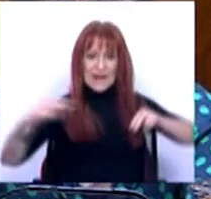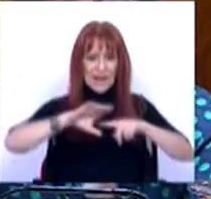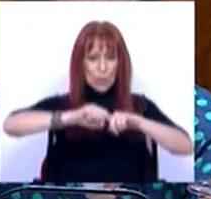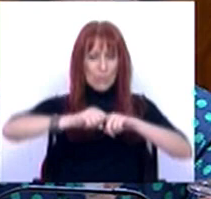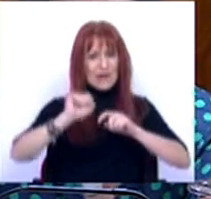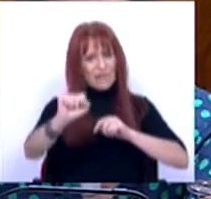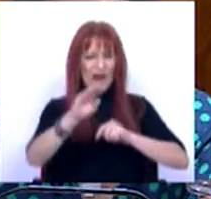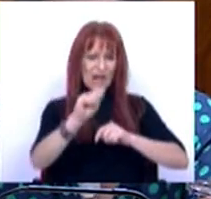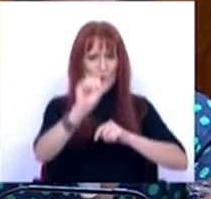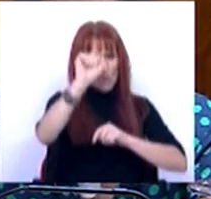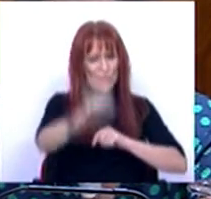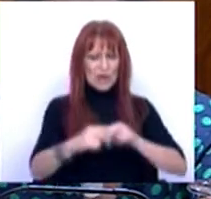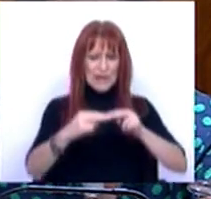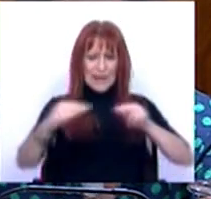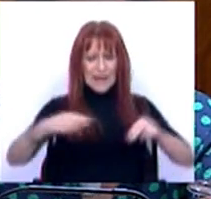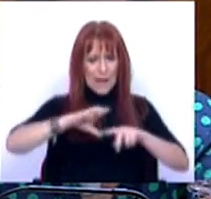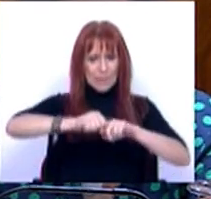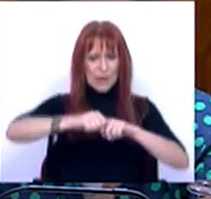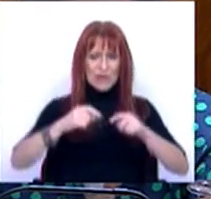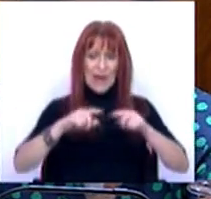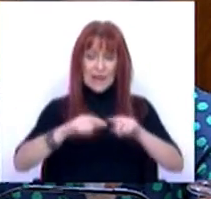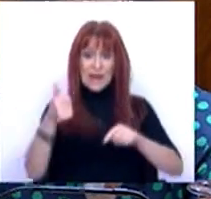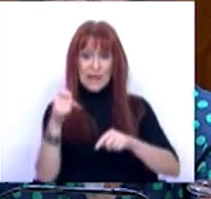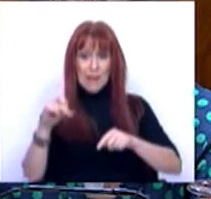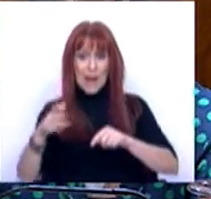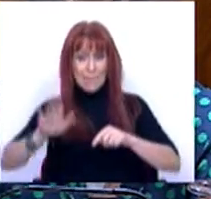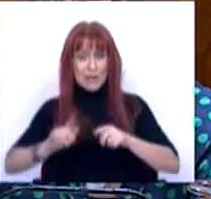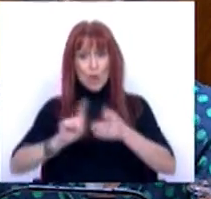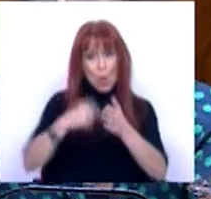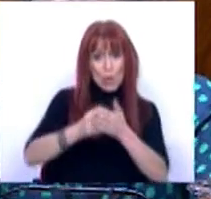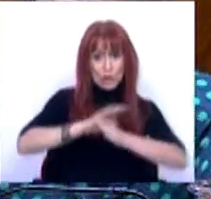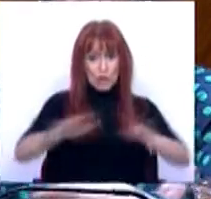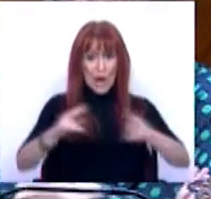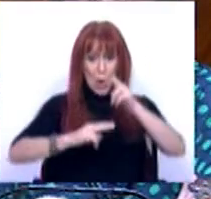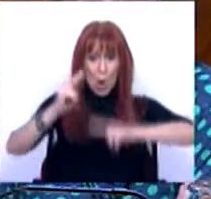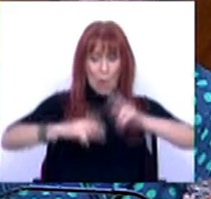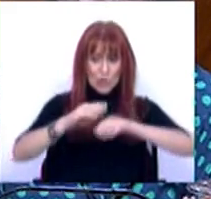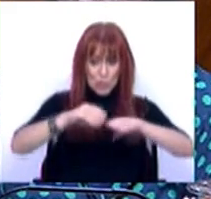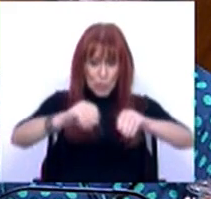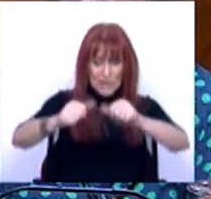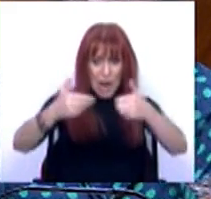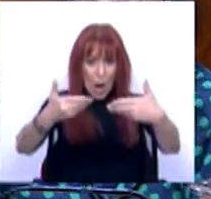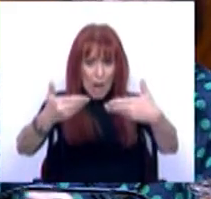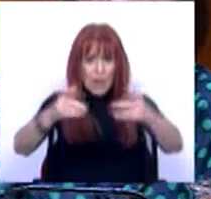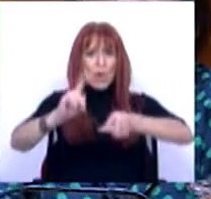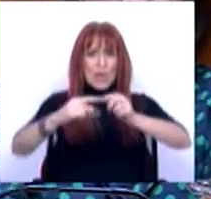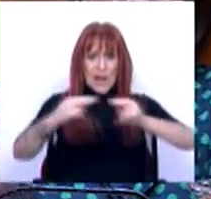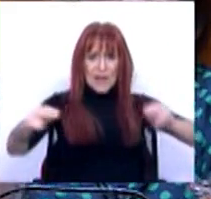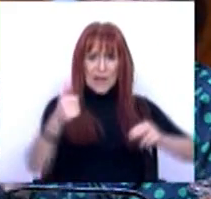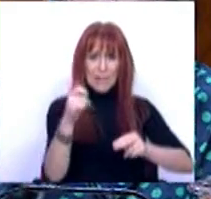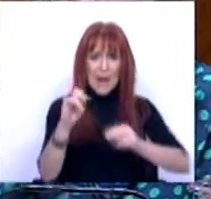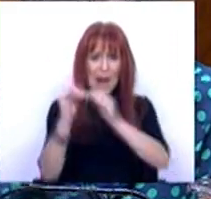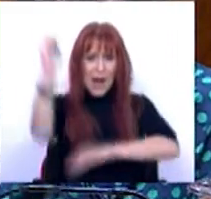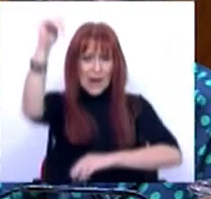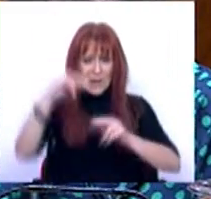linha, da sua região, da linha do Minho e da linha da Beira Baixa, já concluída. Em obras no terreno neste momento, a linha da Beira